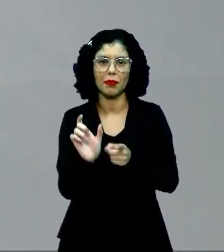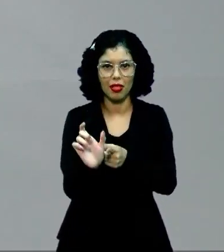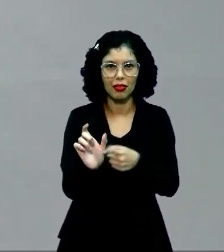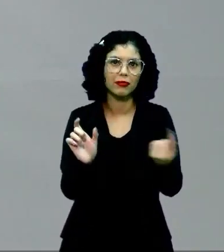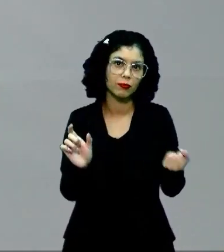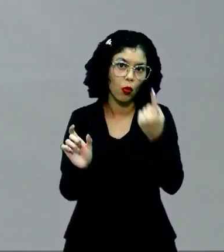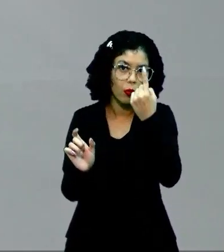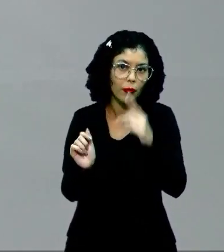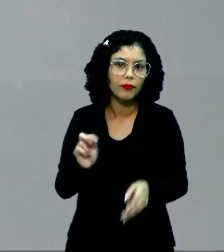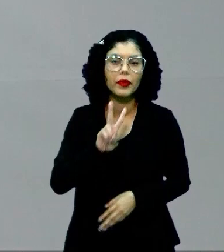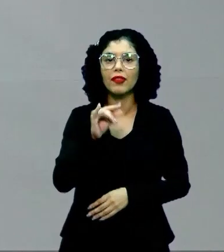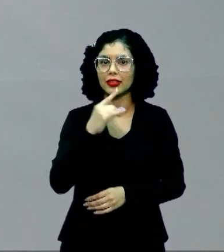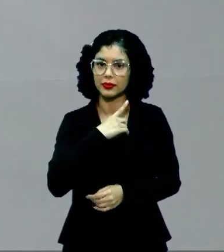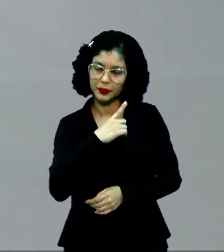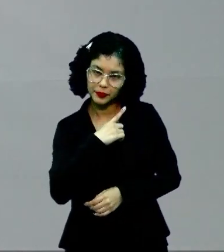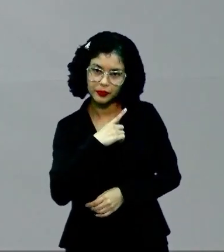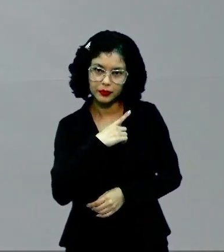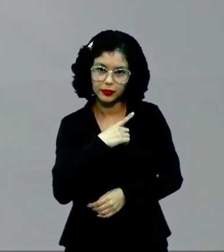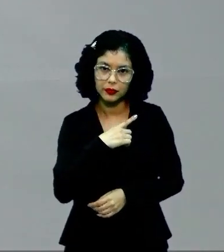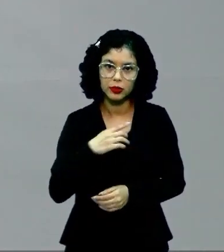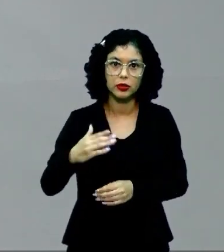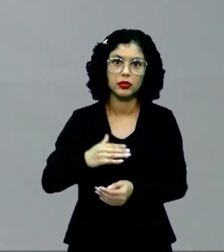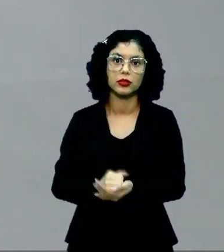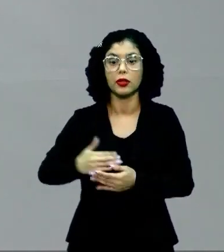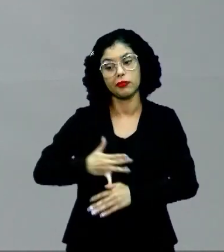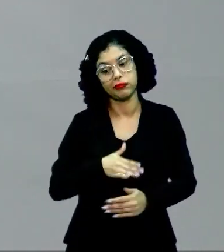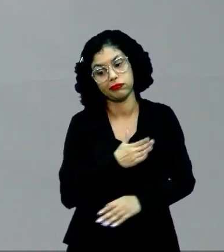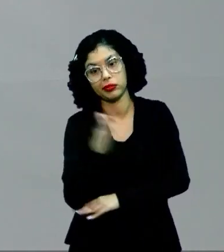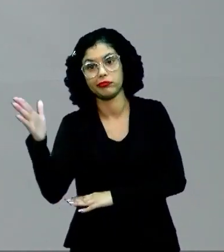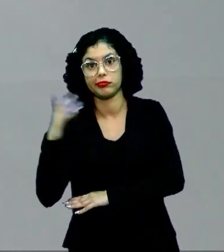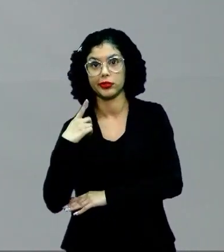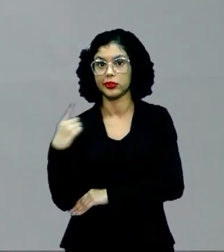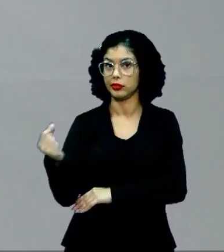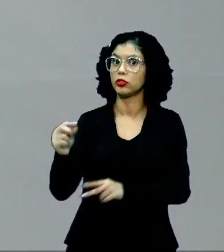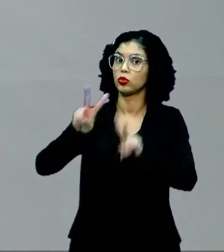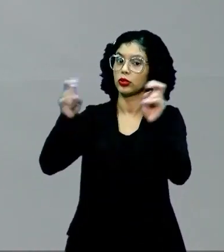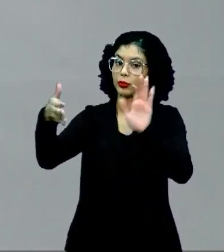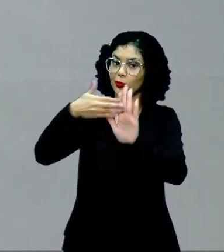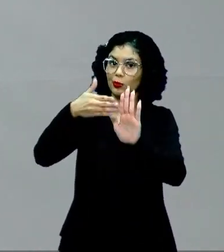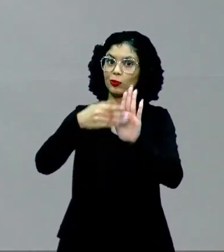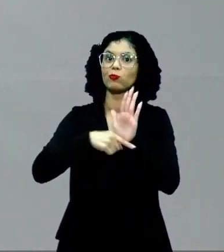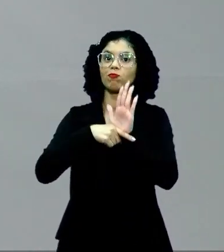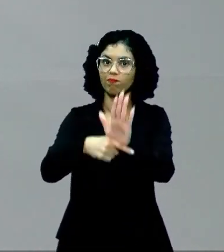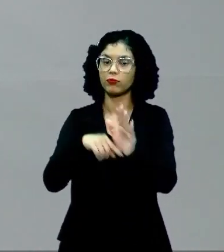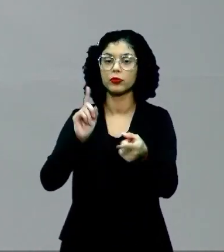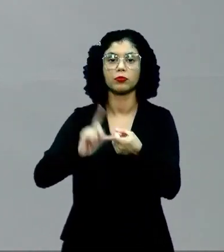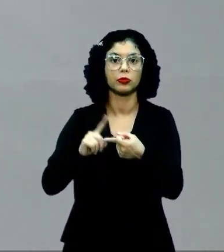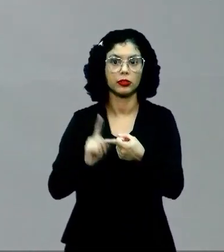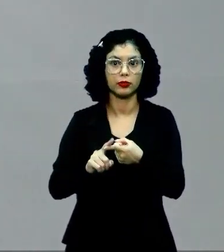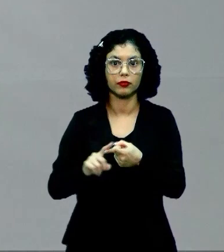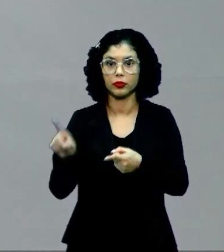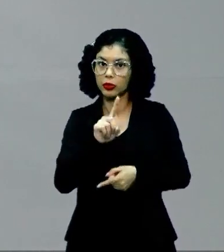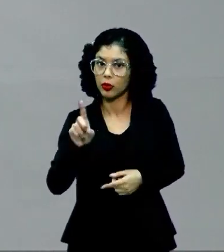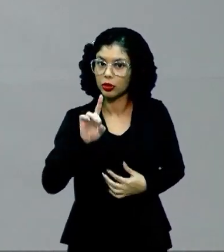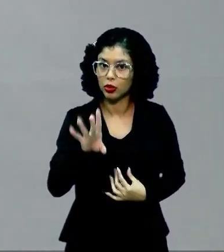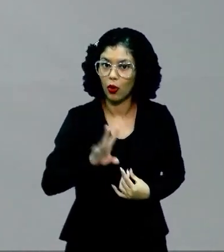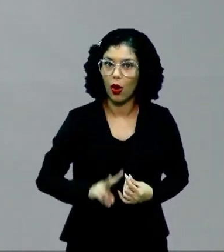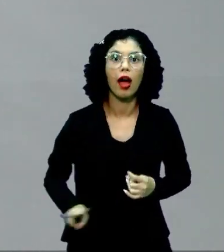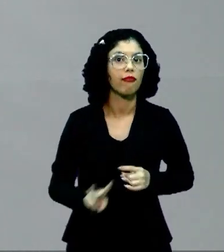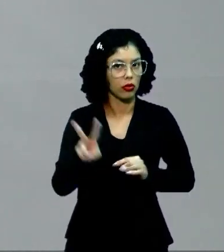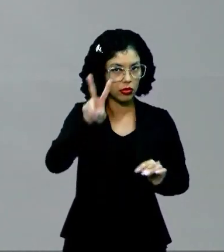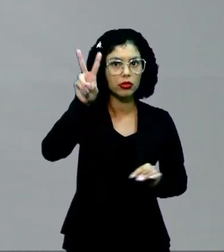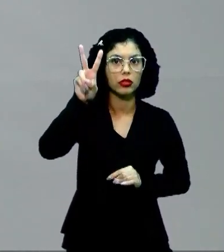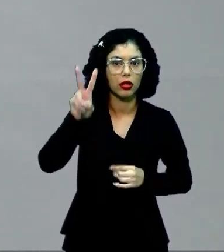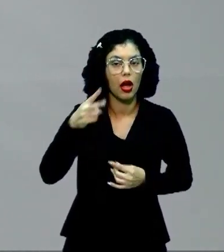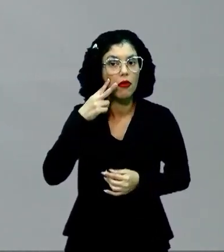delimitador, você vai estar, logicamente, fugindo ao tema proposto, porque o tema não é